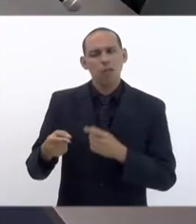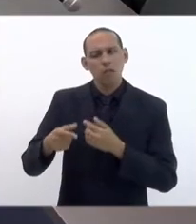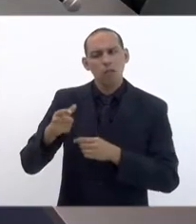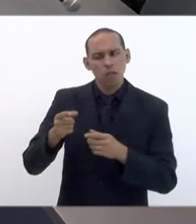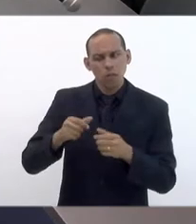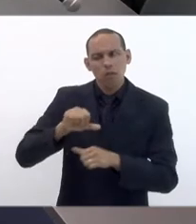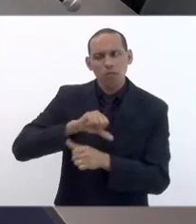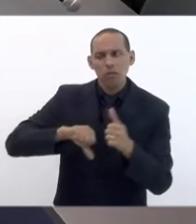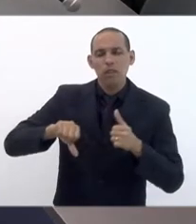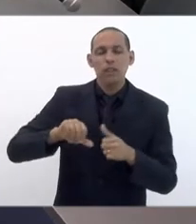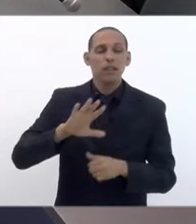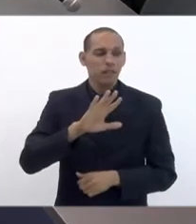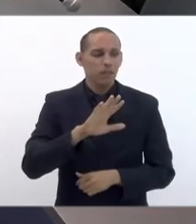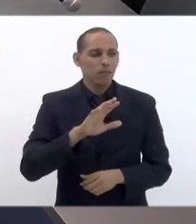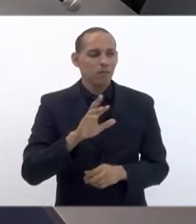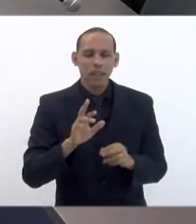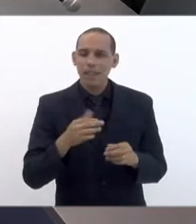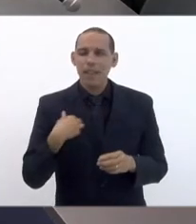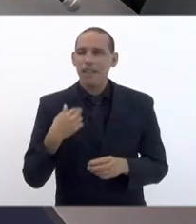divergir no mérito, eu queria...